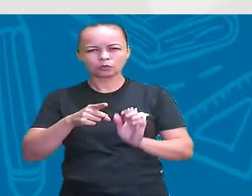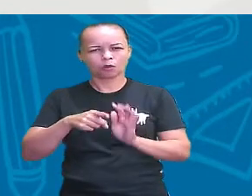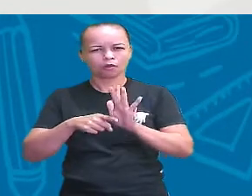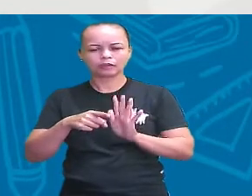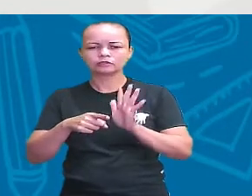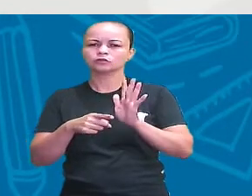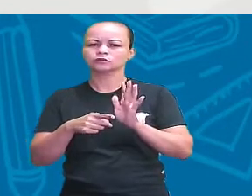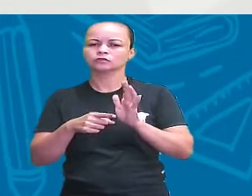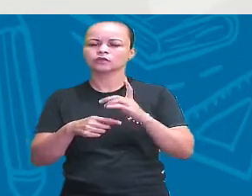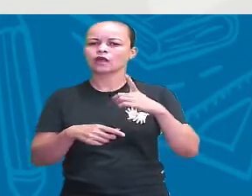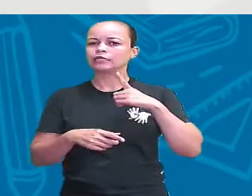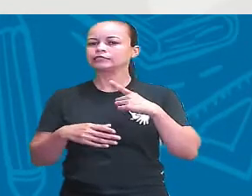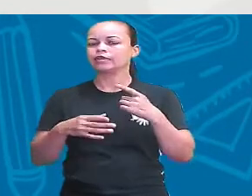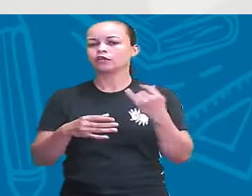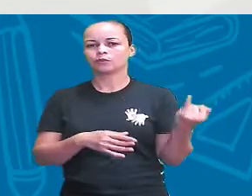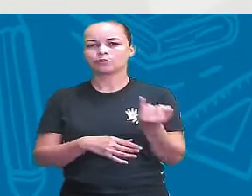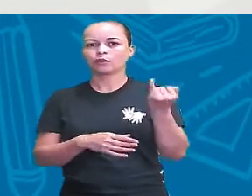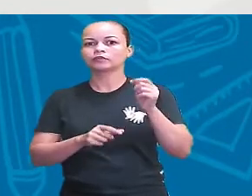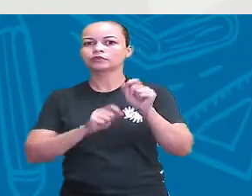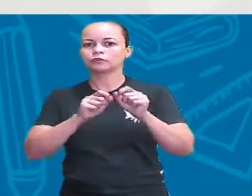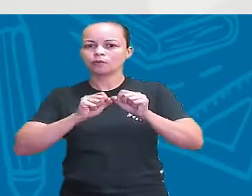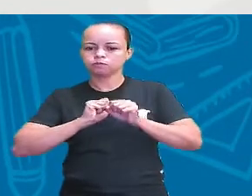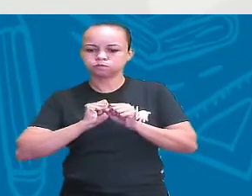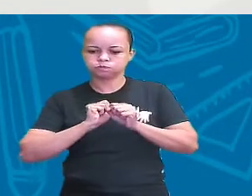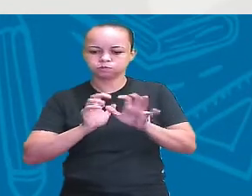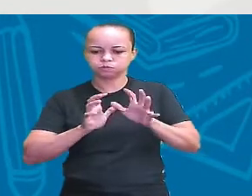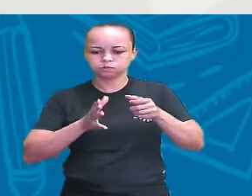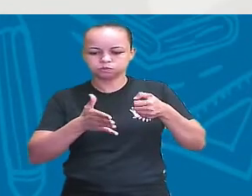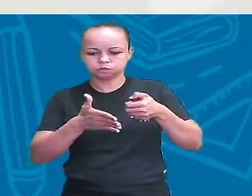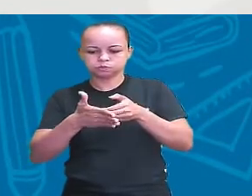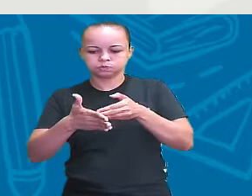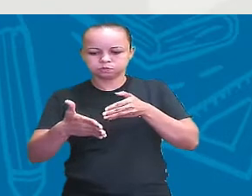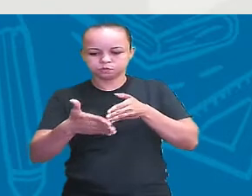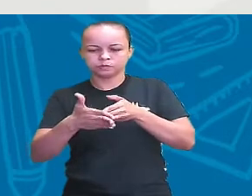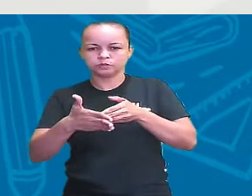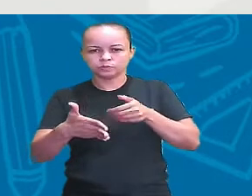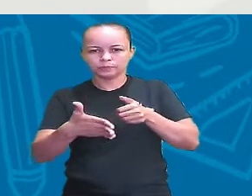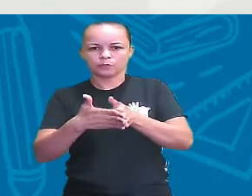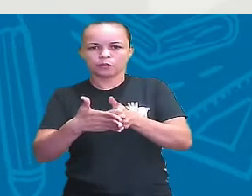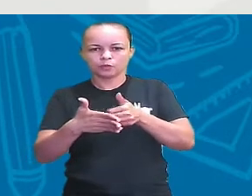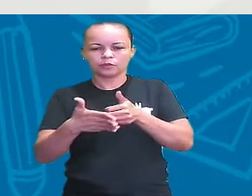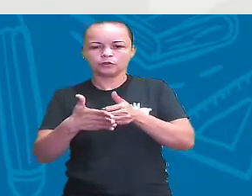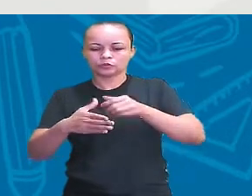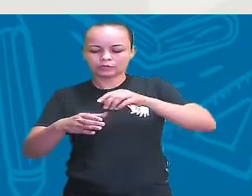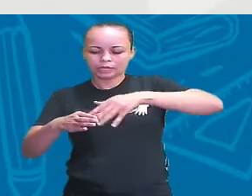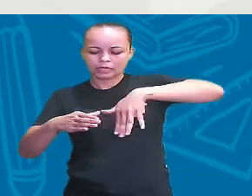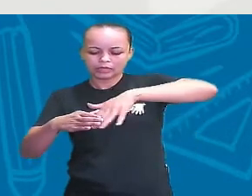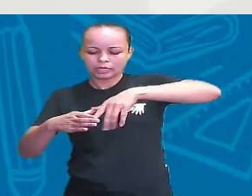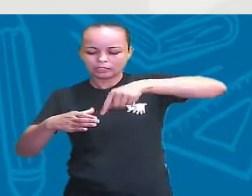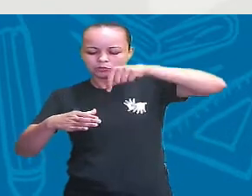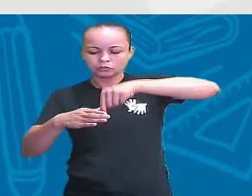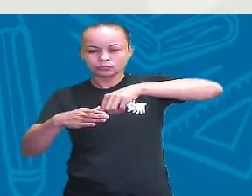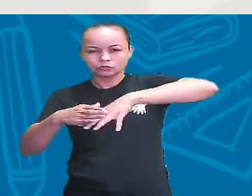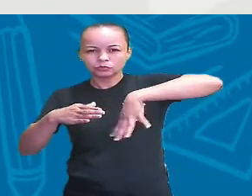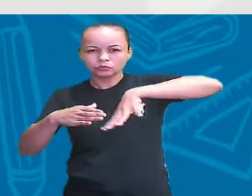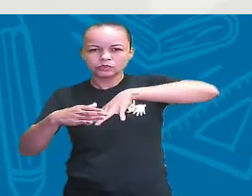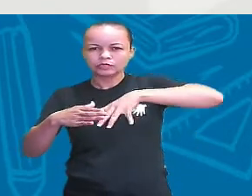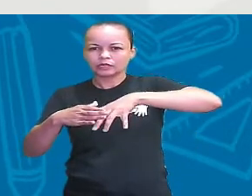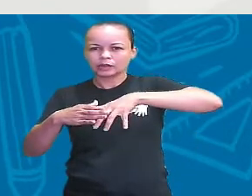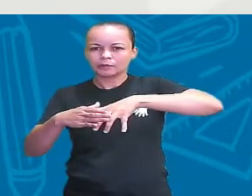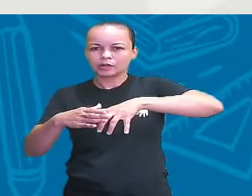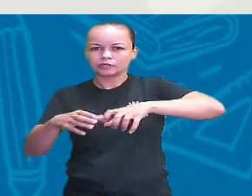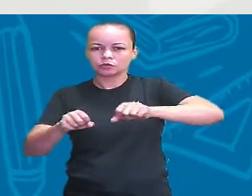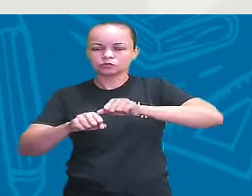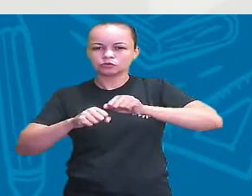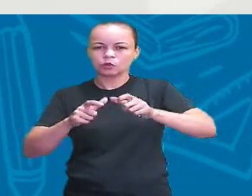importante, que é a pressão. Imagina a pressão que tem lá no núcleo interno, no centro da Terra, uma pressão